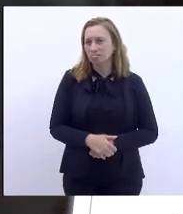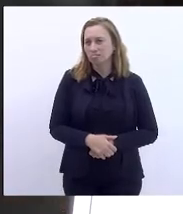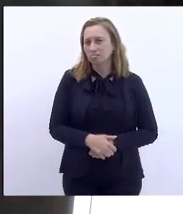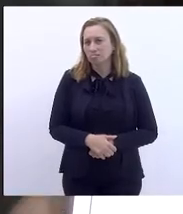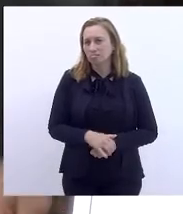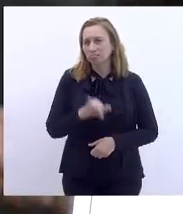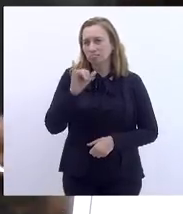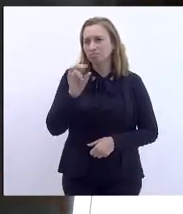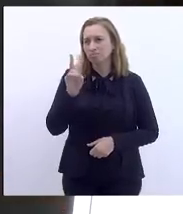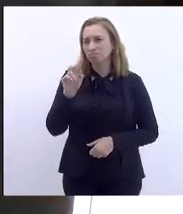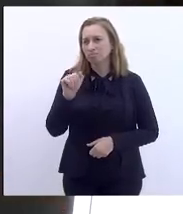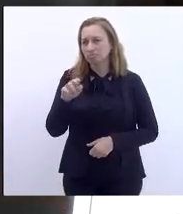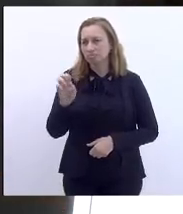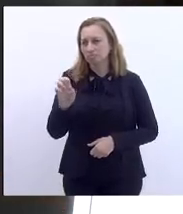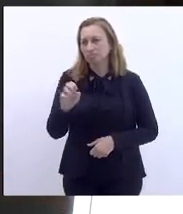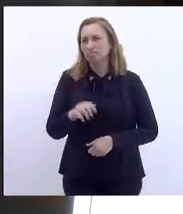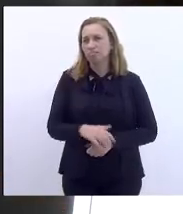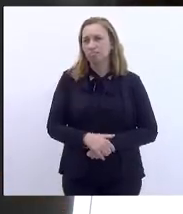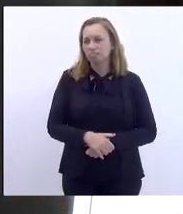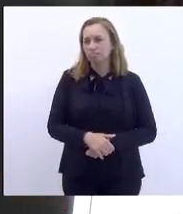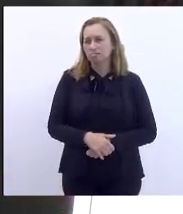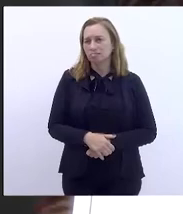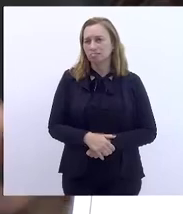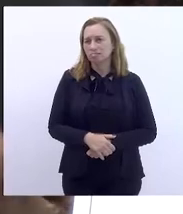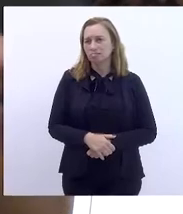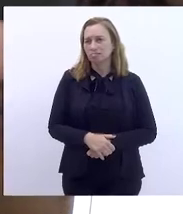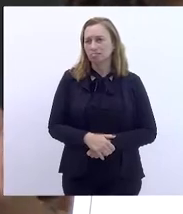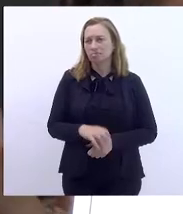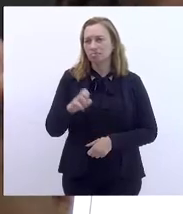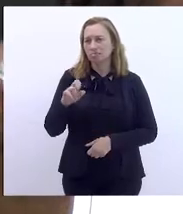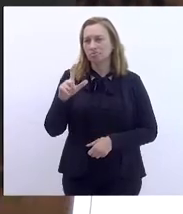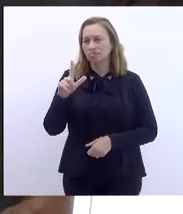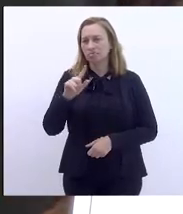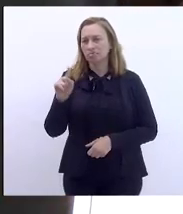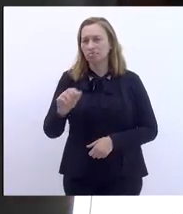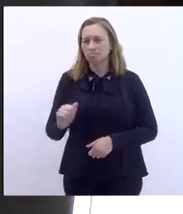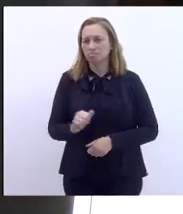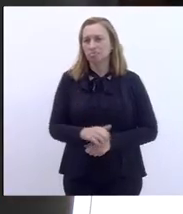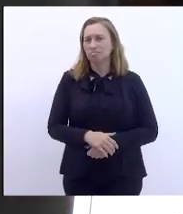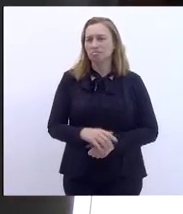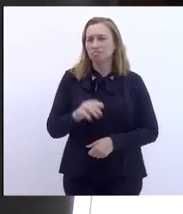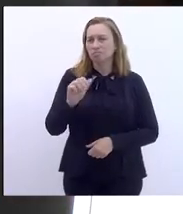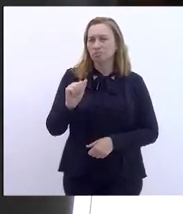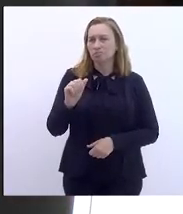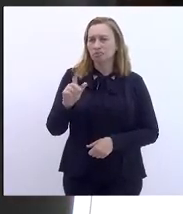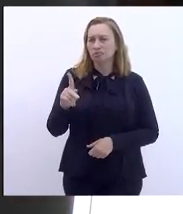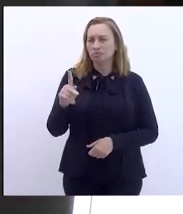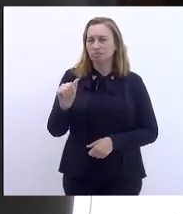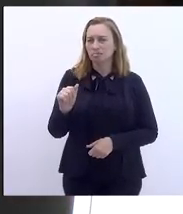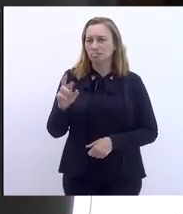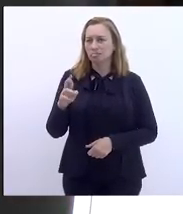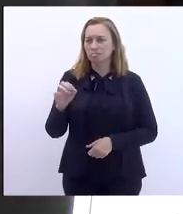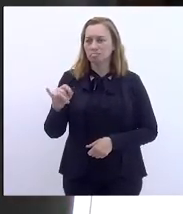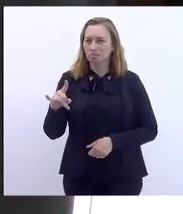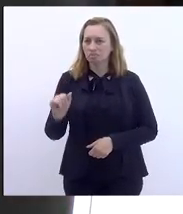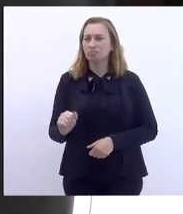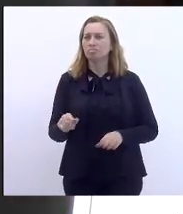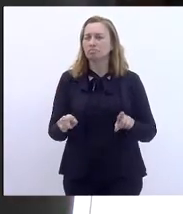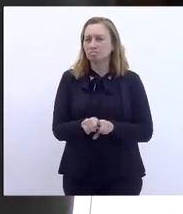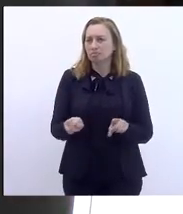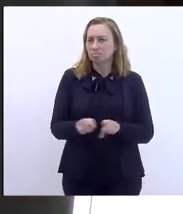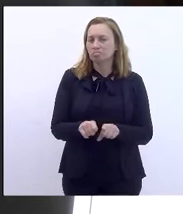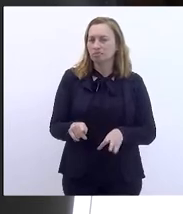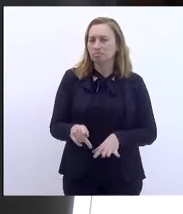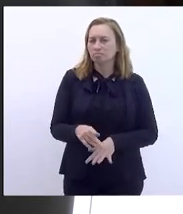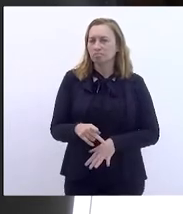a Ivanir e isso Elsa vanir e Aparecida também são familiares